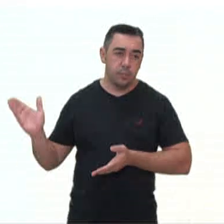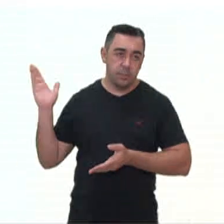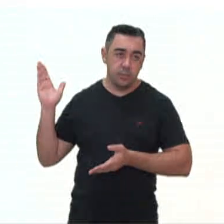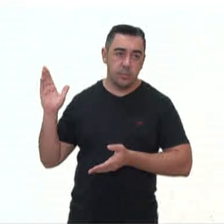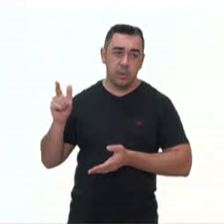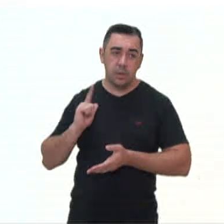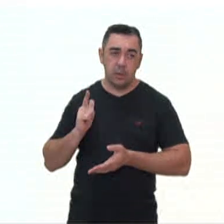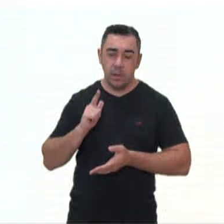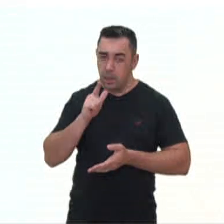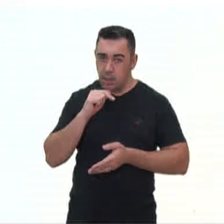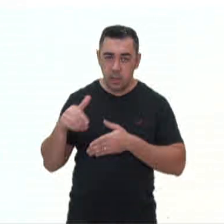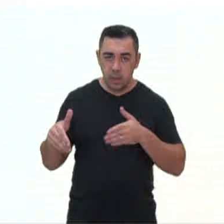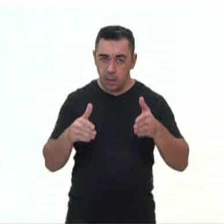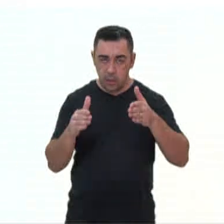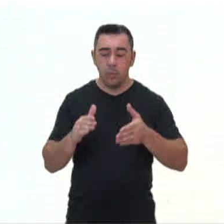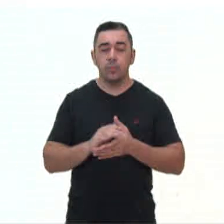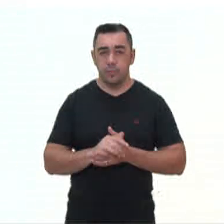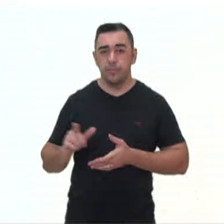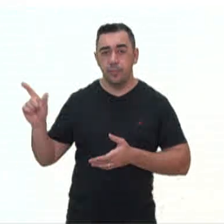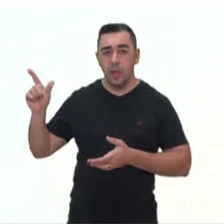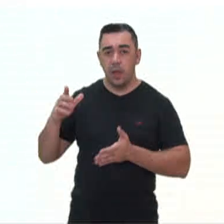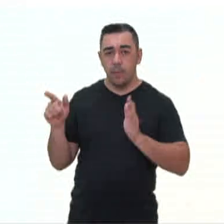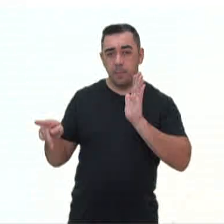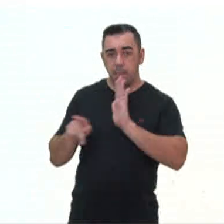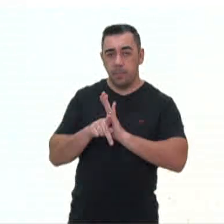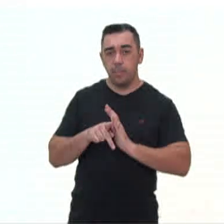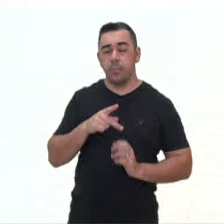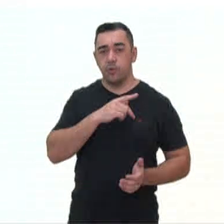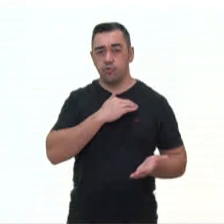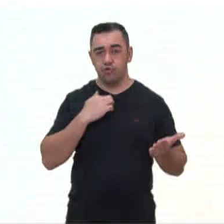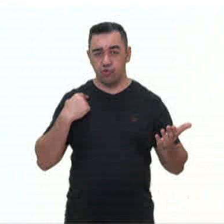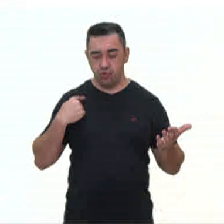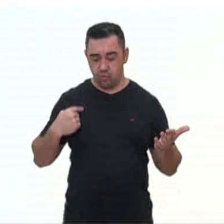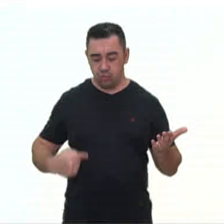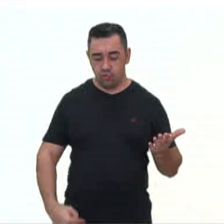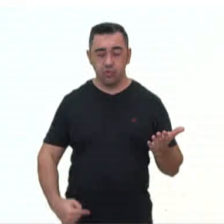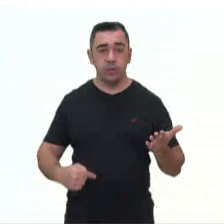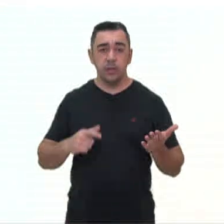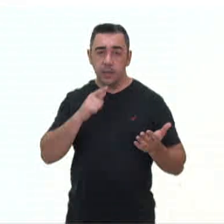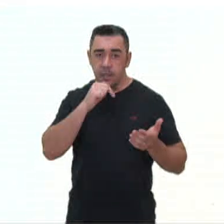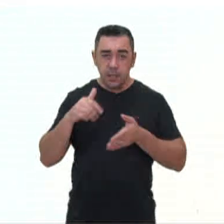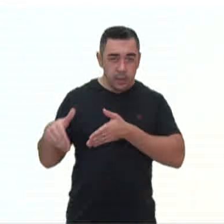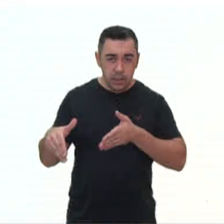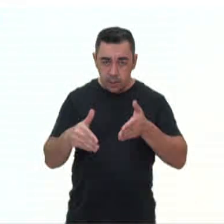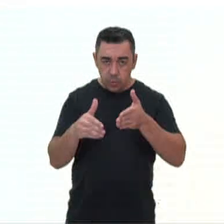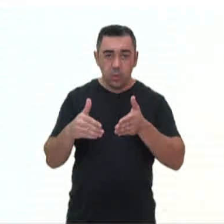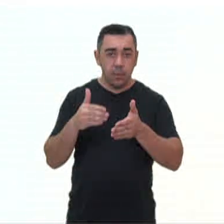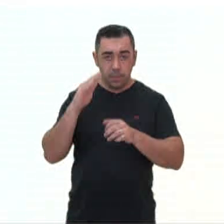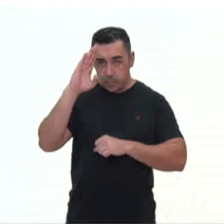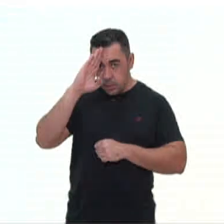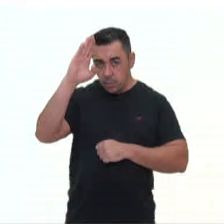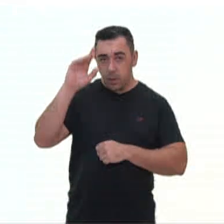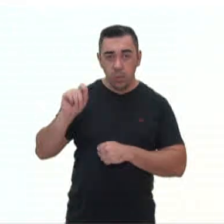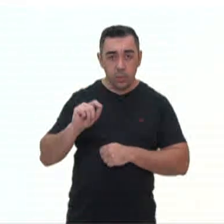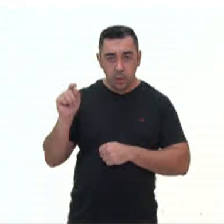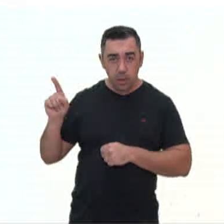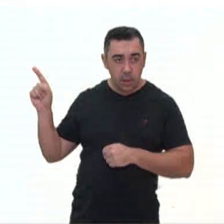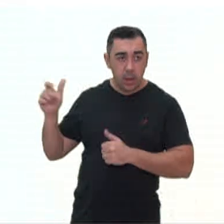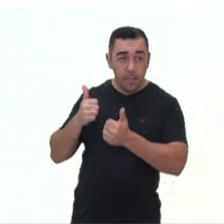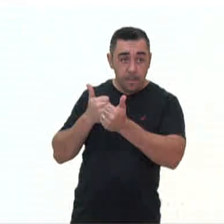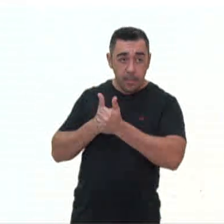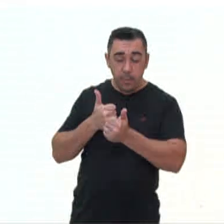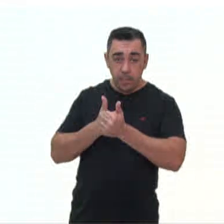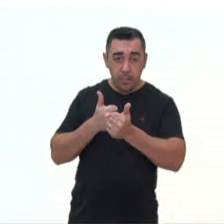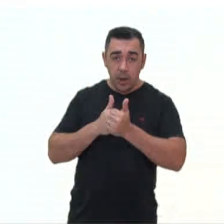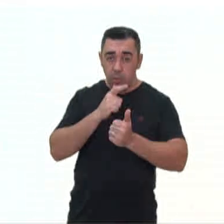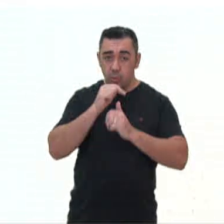em chinês, Yangtze, Yanghu, que são nas margens desse rio, principalmente na sua foz, próximo ao Oceano